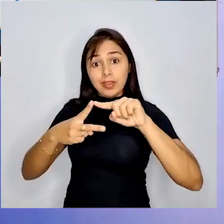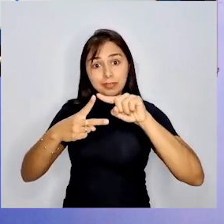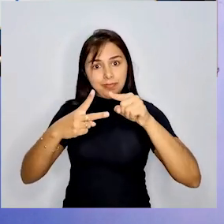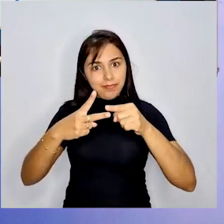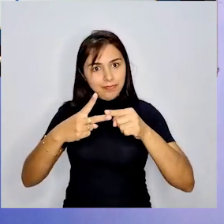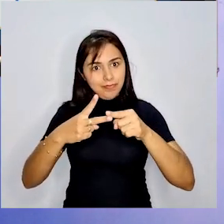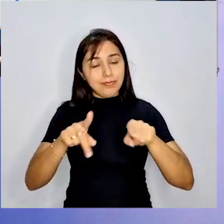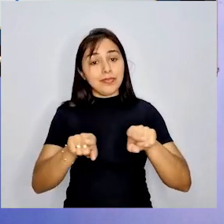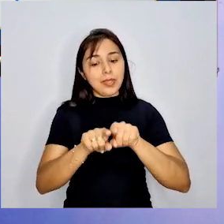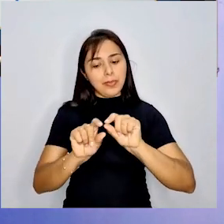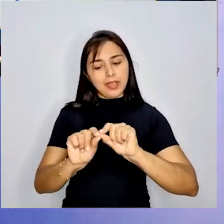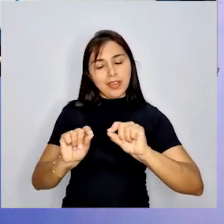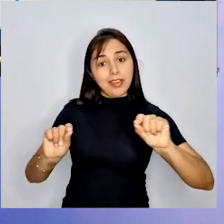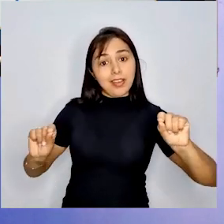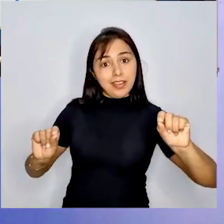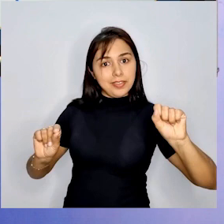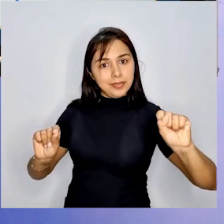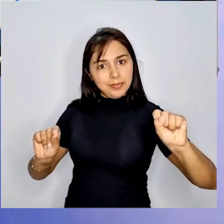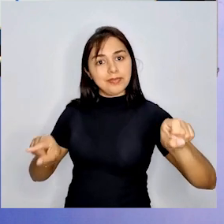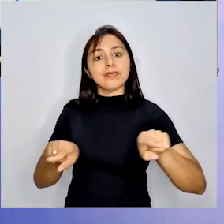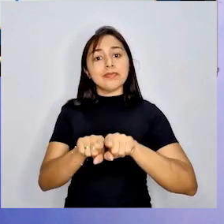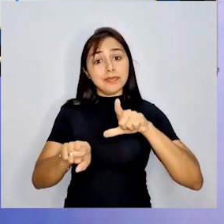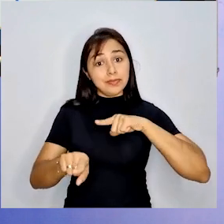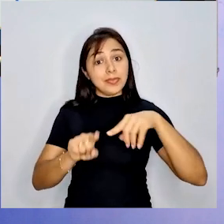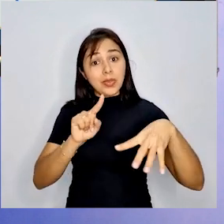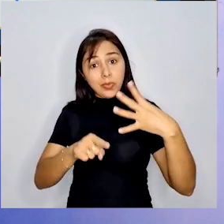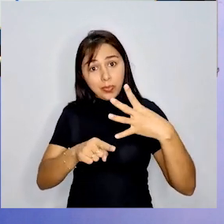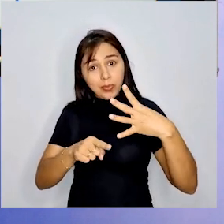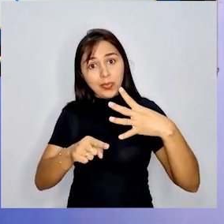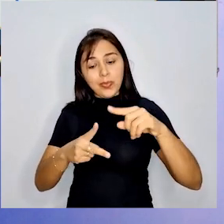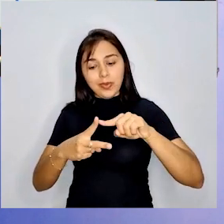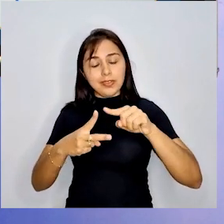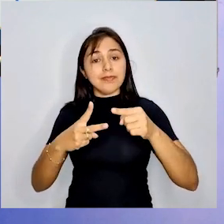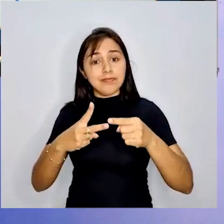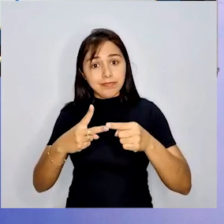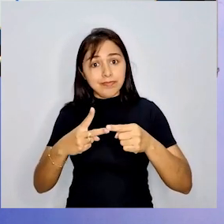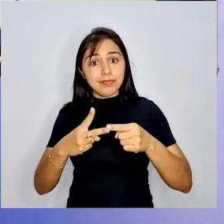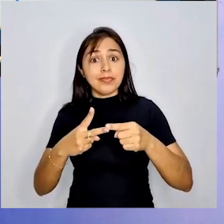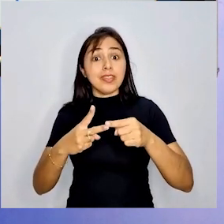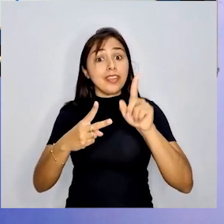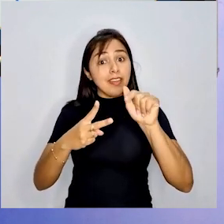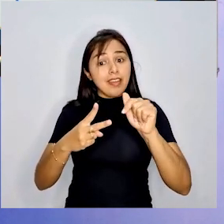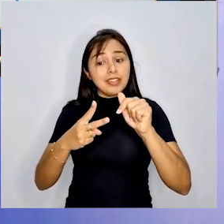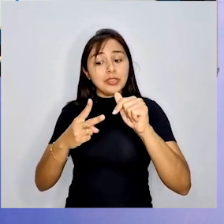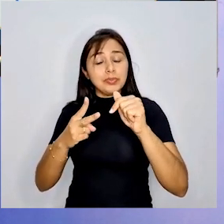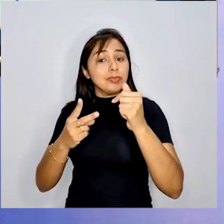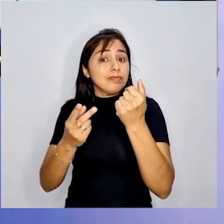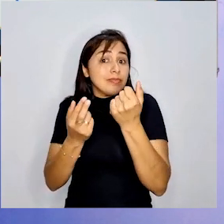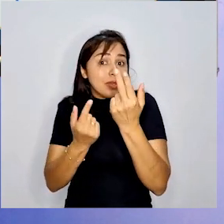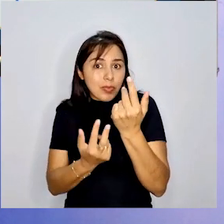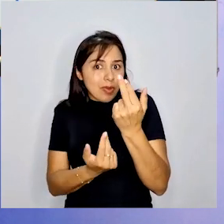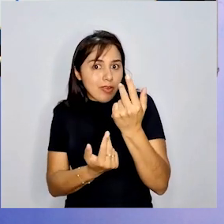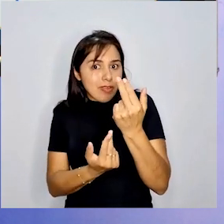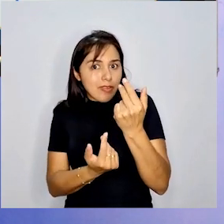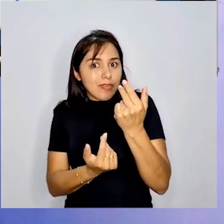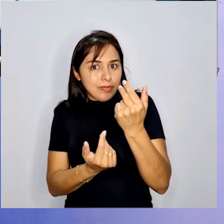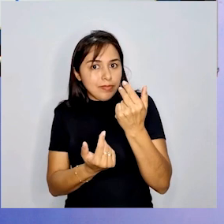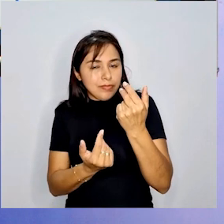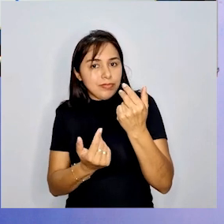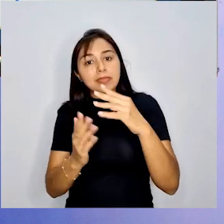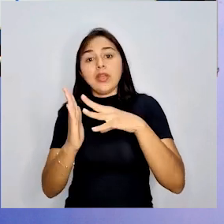S formando esses outros quatro ângulos, eles são basicamente um espelhado, se essas duas retas aqui elas